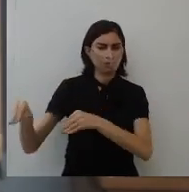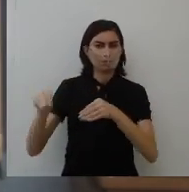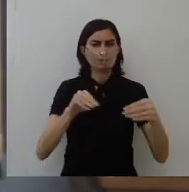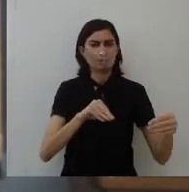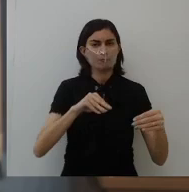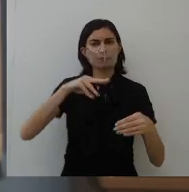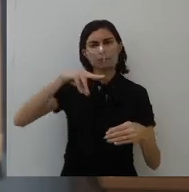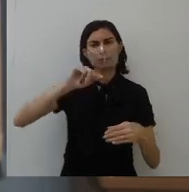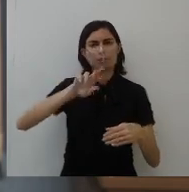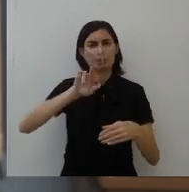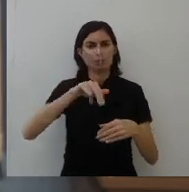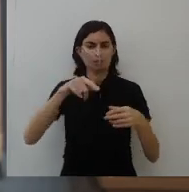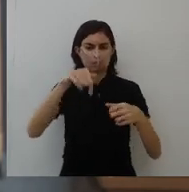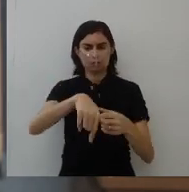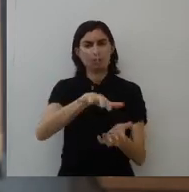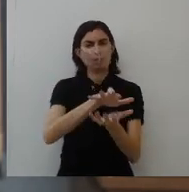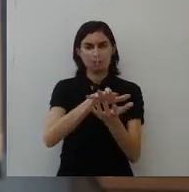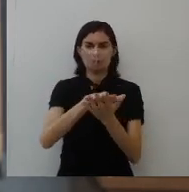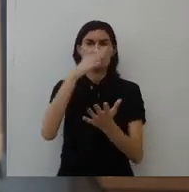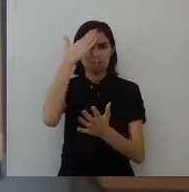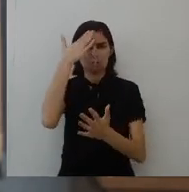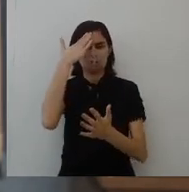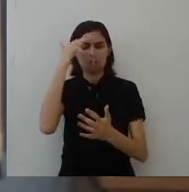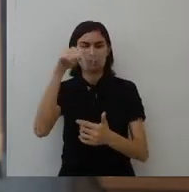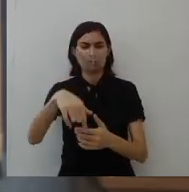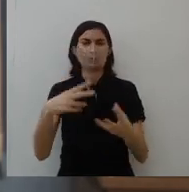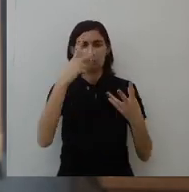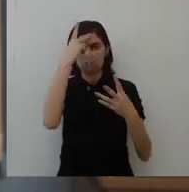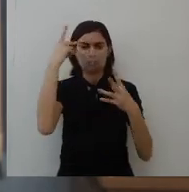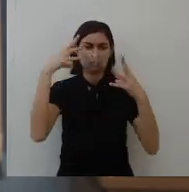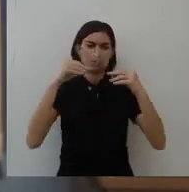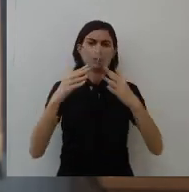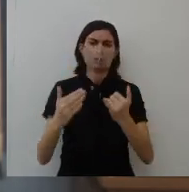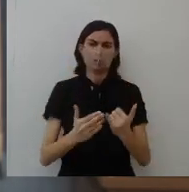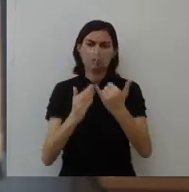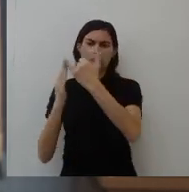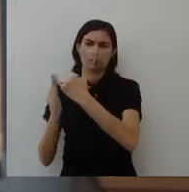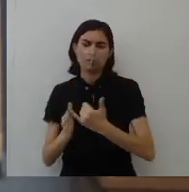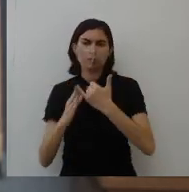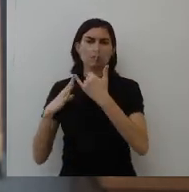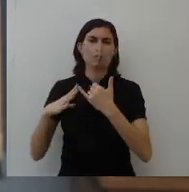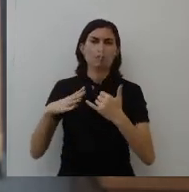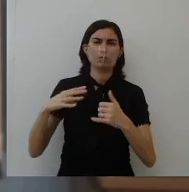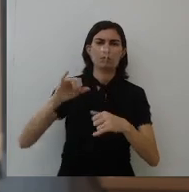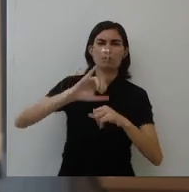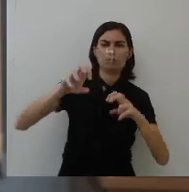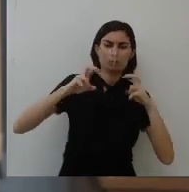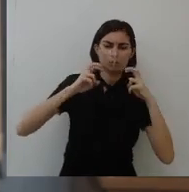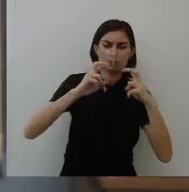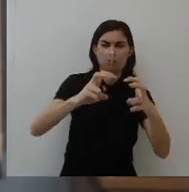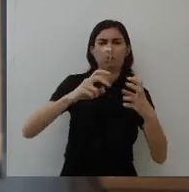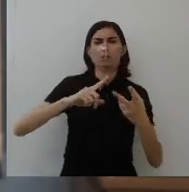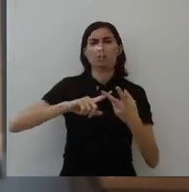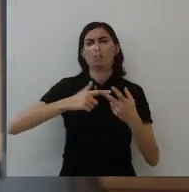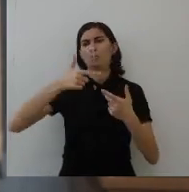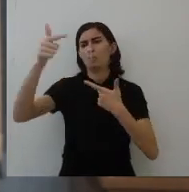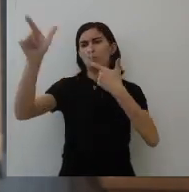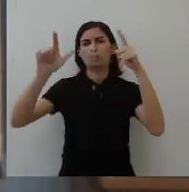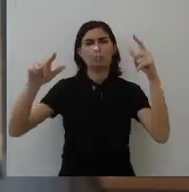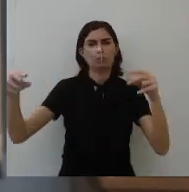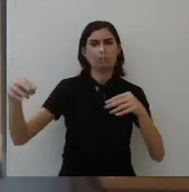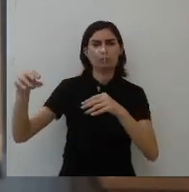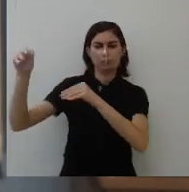tá? Por exemplo, aqui em Recife, todo mundo sabe que muita gente mora em Igaraçu, muita gente mora em Jaboatão, e aí